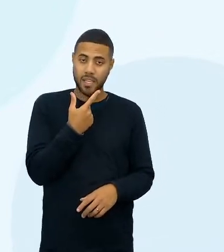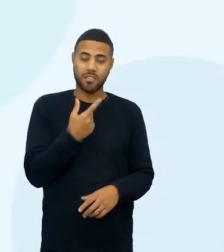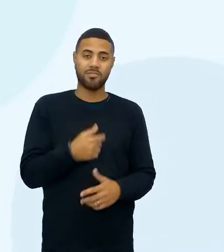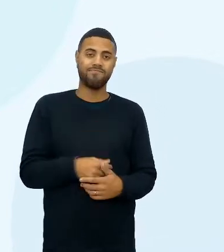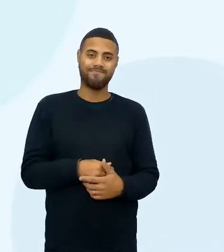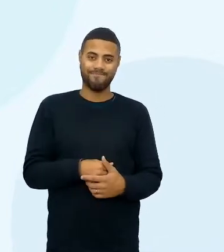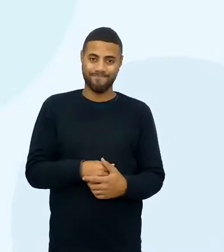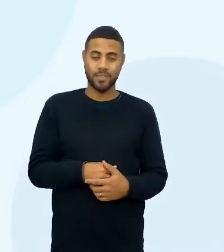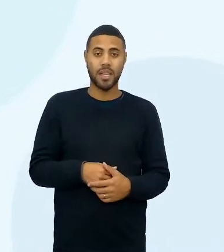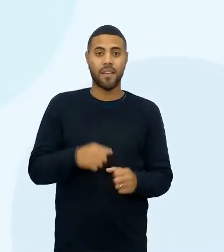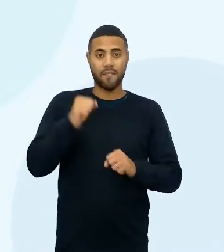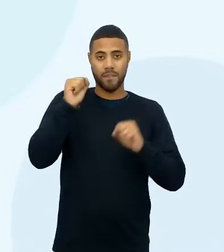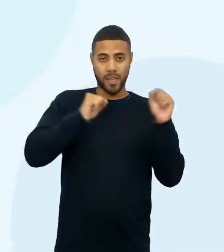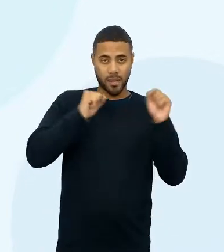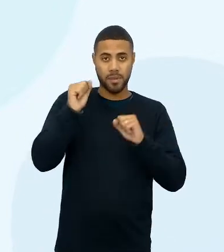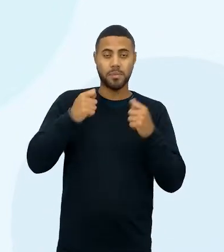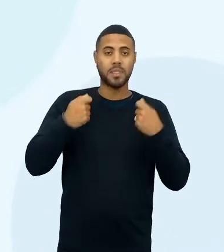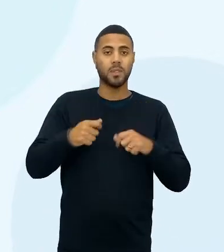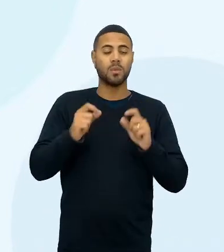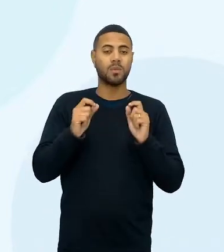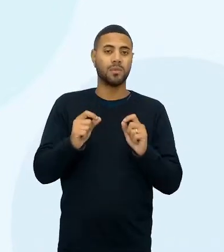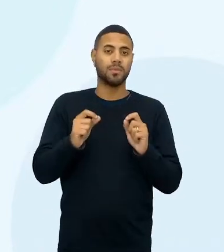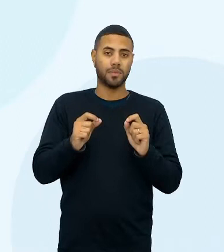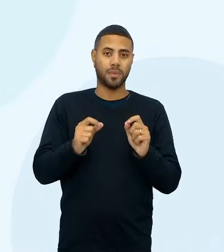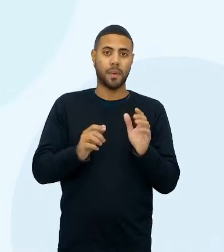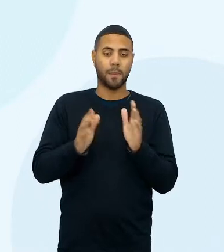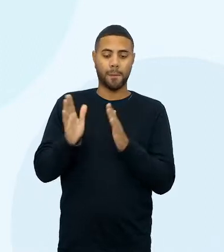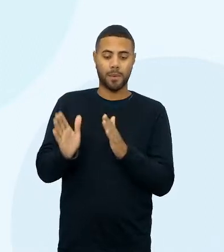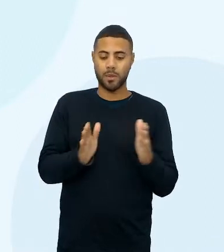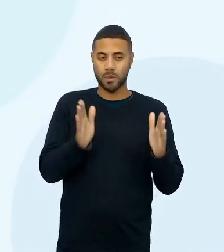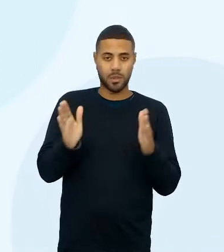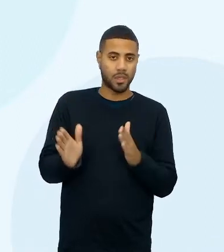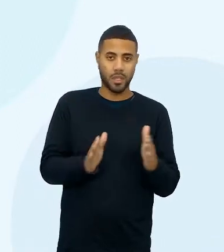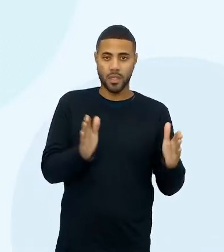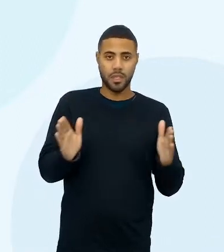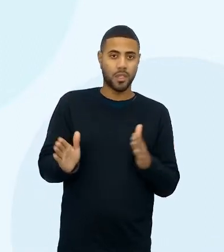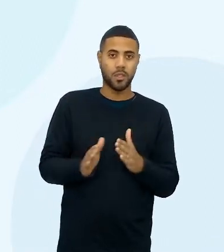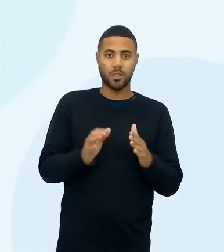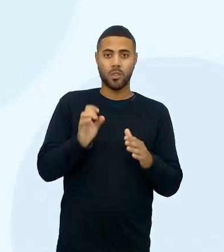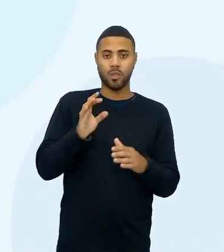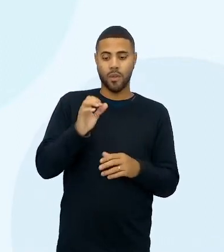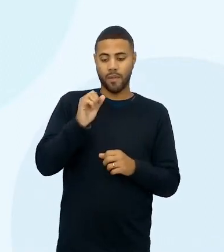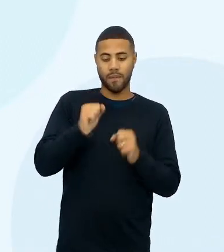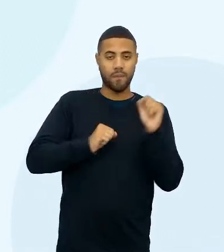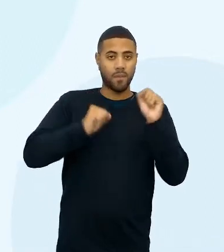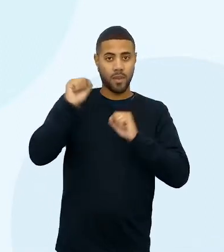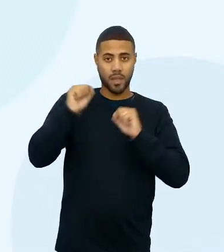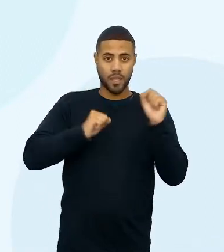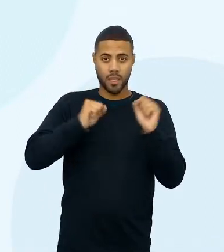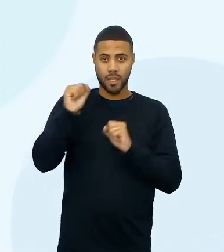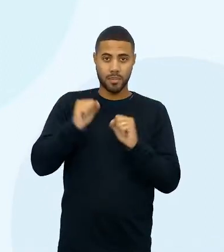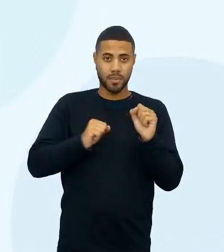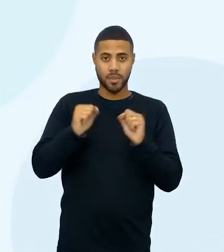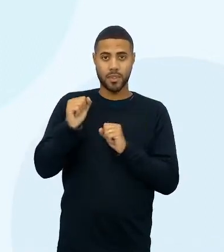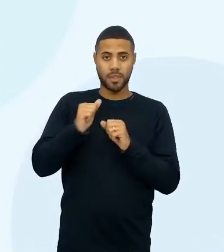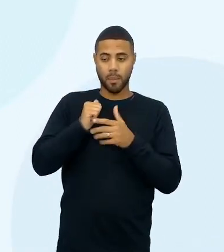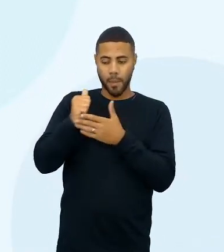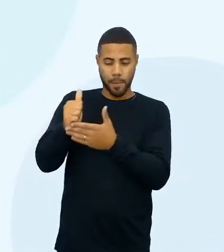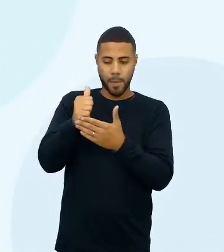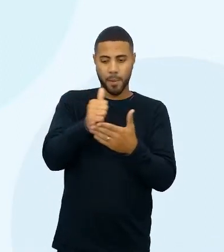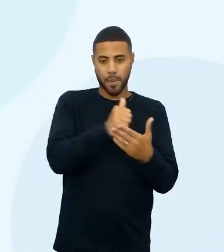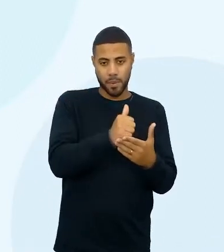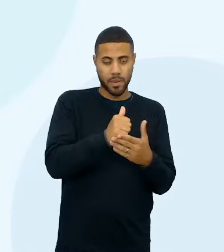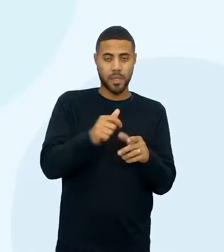a indústria ela deve fazer aí um processo de não só de fabricação e distribuição, mas também